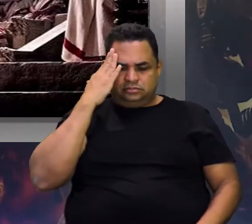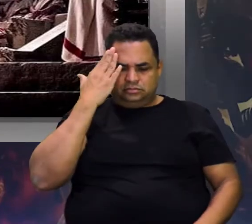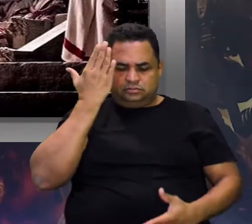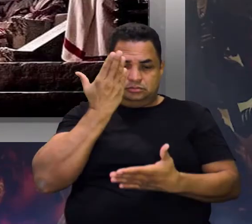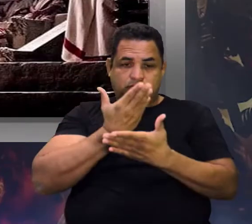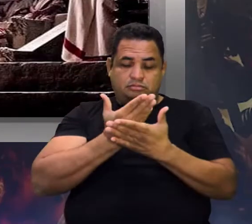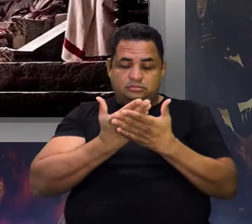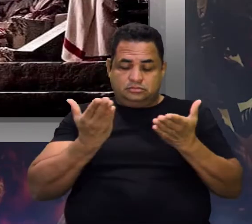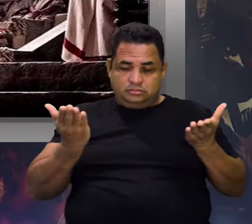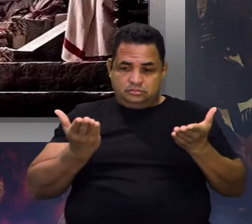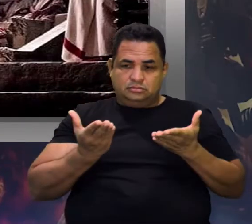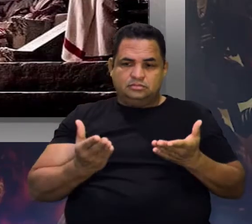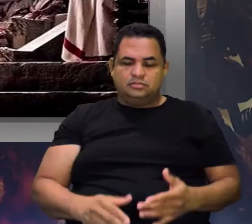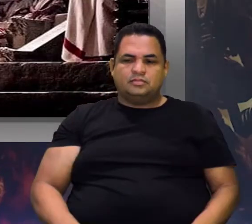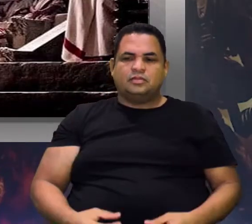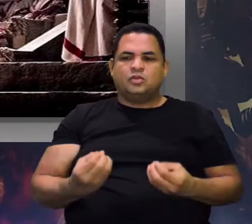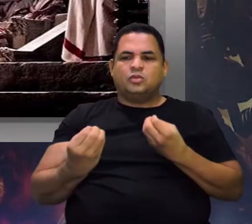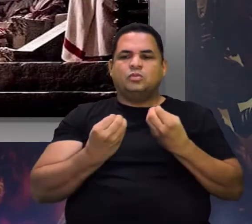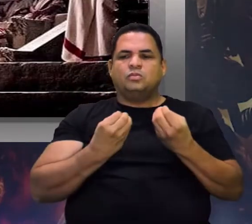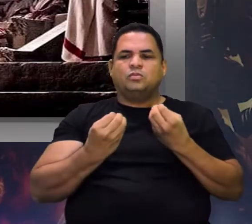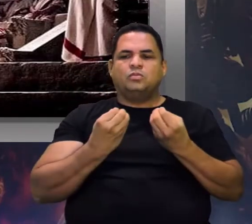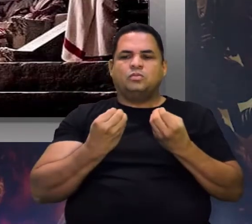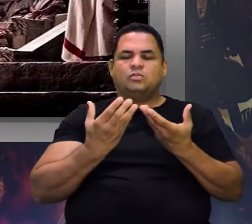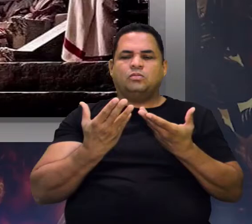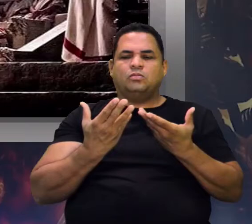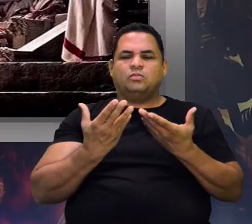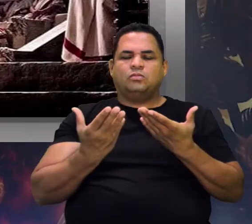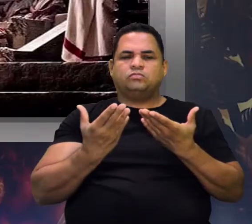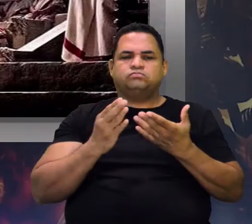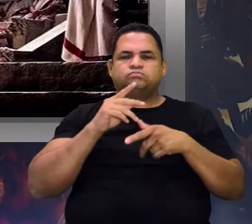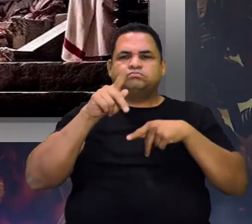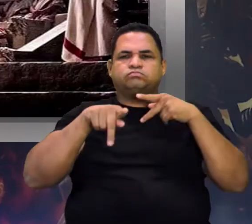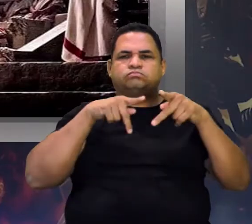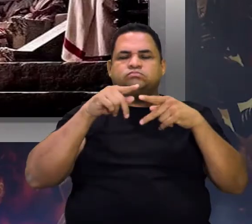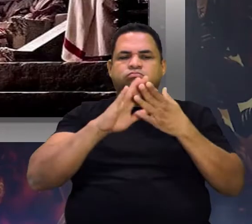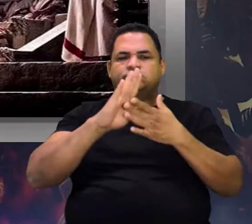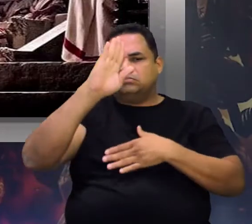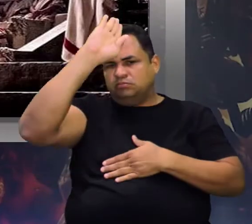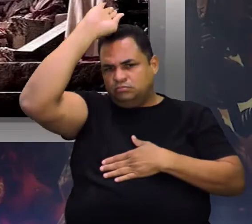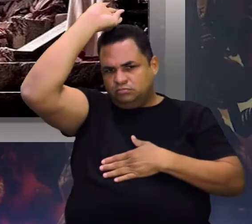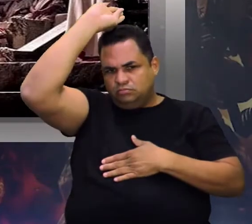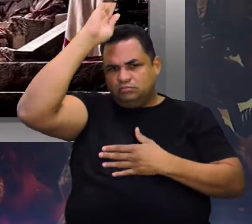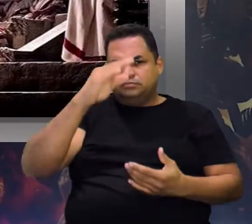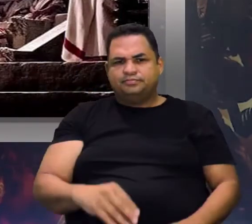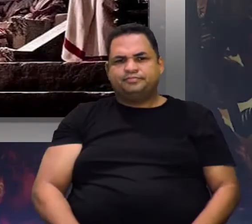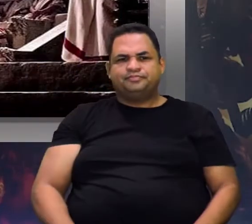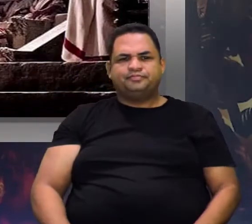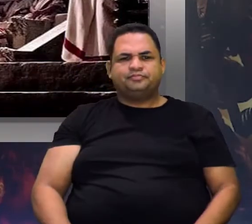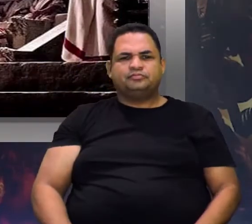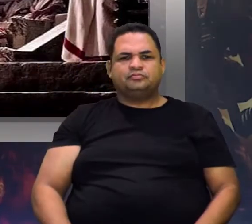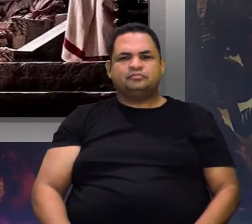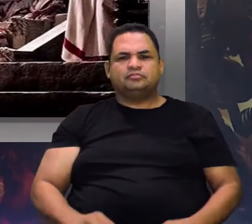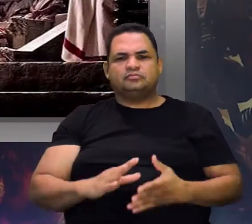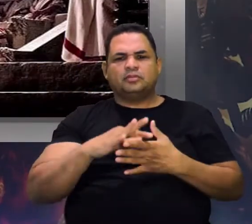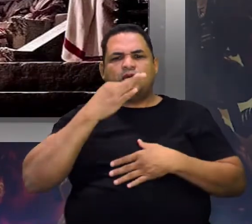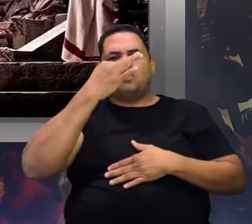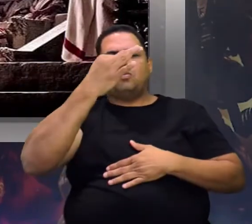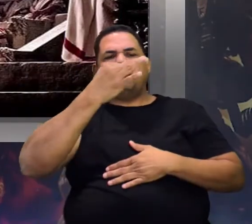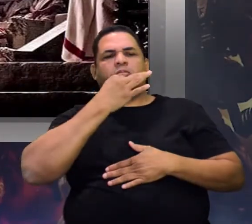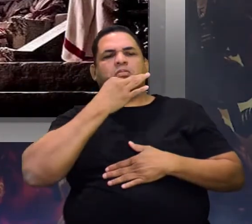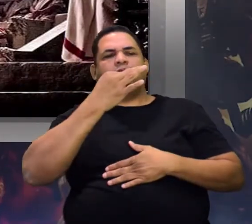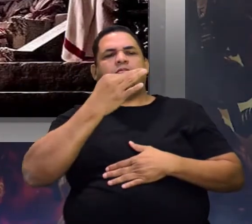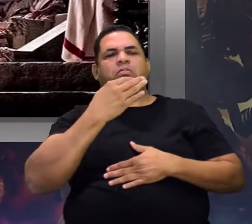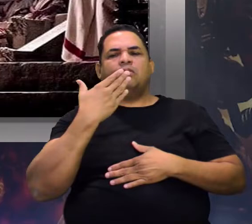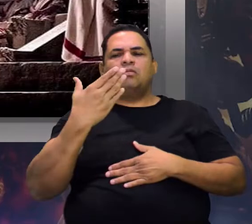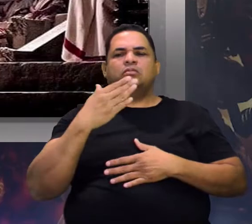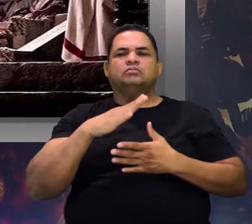aula. Como era que o povo romano, olha aqui, ó, o discurso